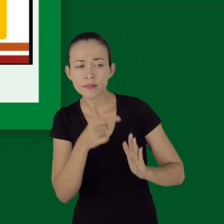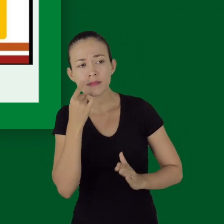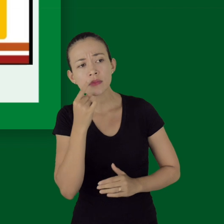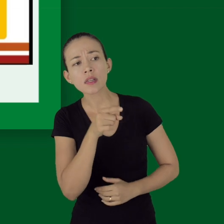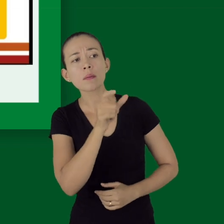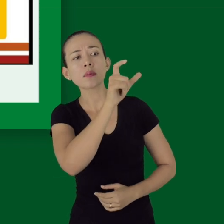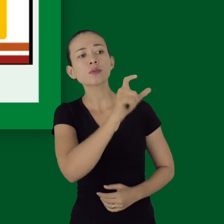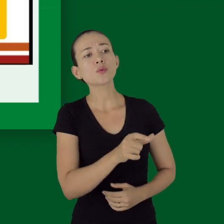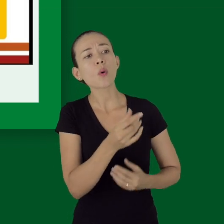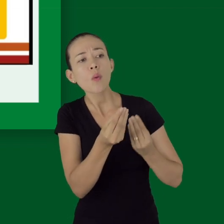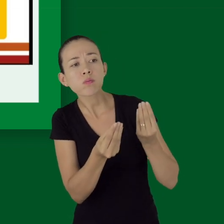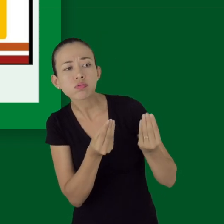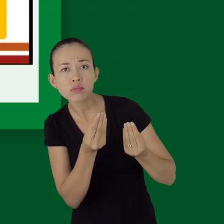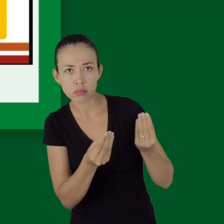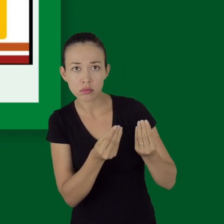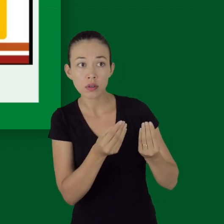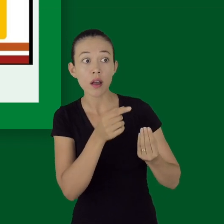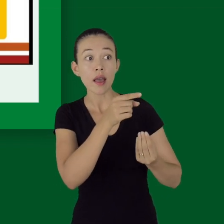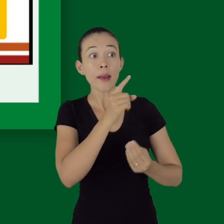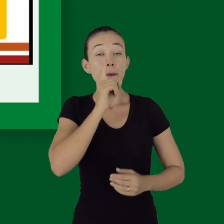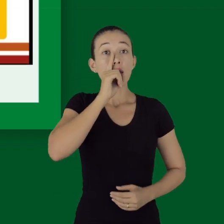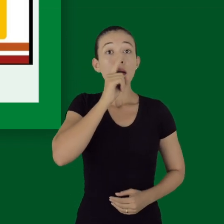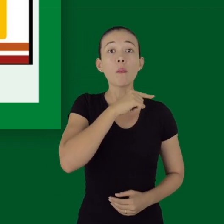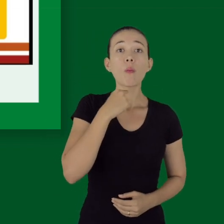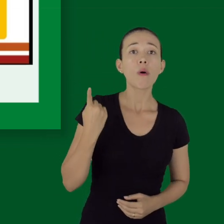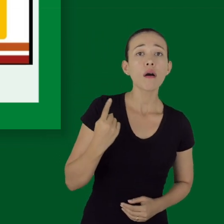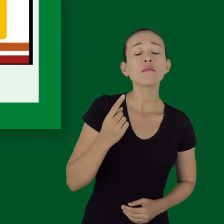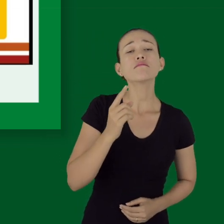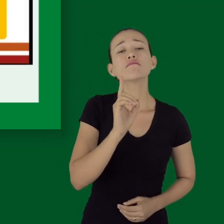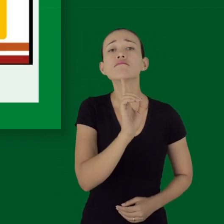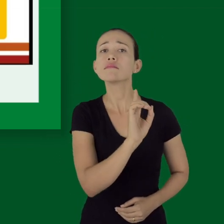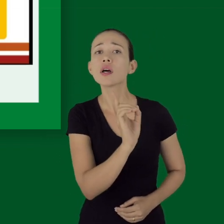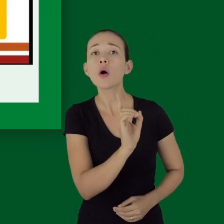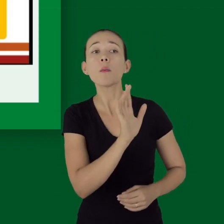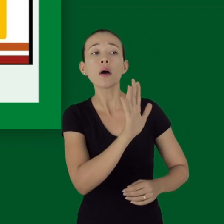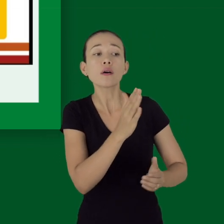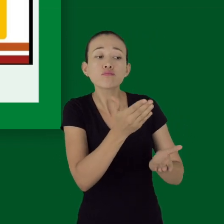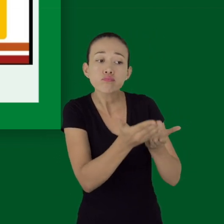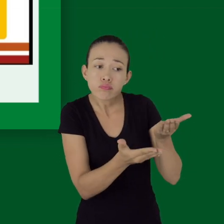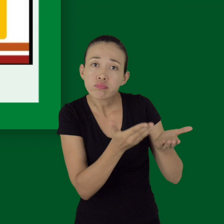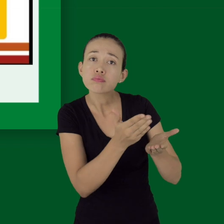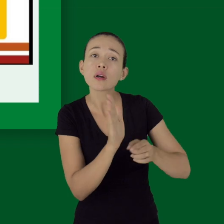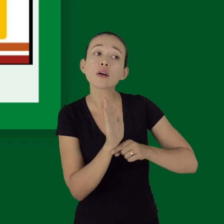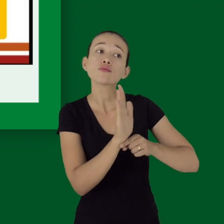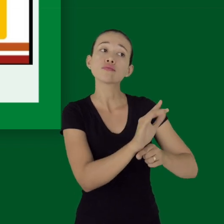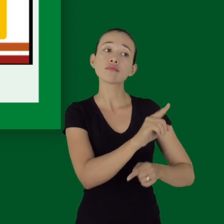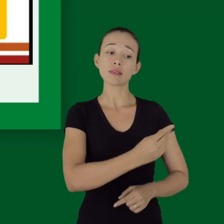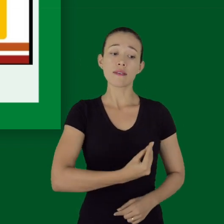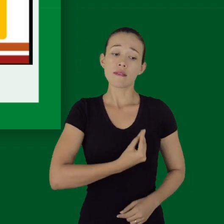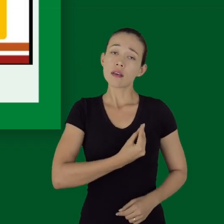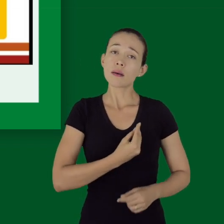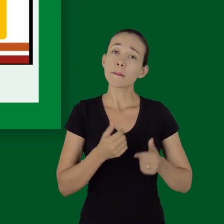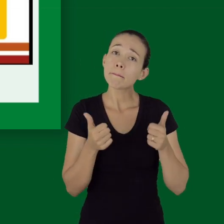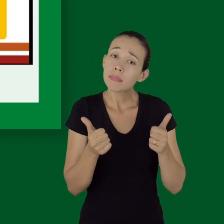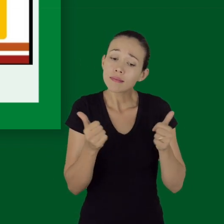tem grandes comprometimentos em relação ao critério de sobrevivência, mas eu preciso garantir a qualidade de